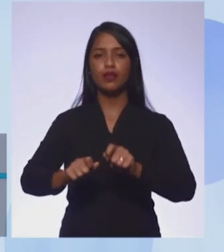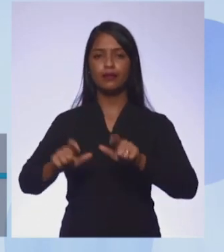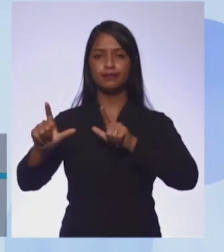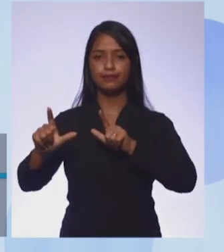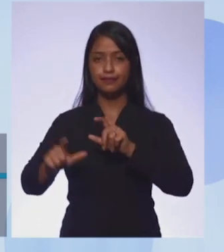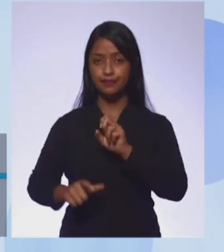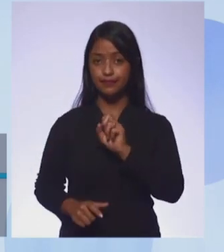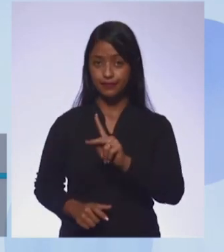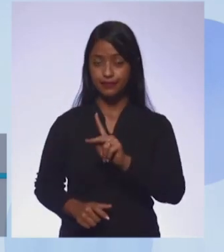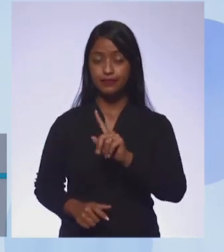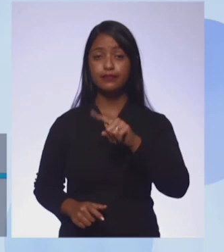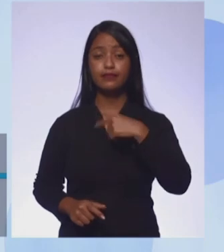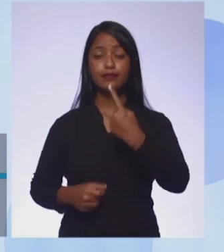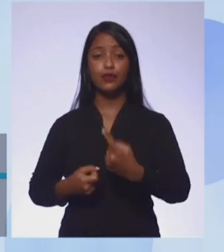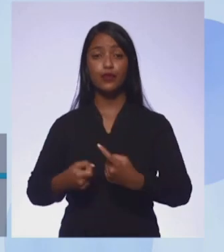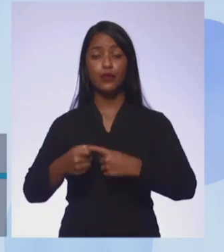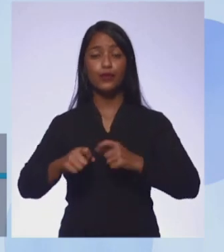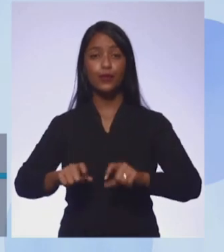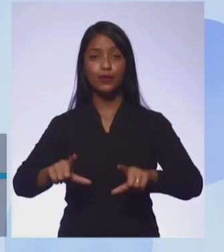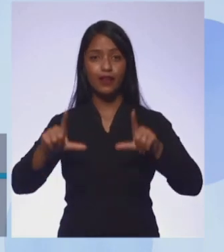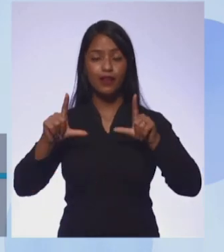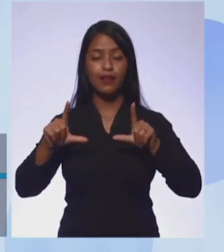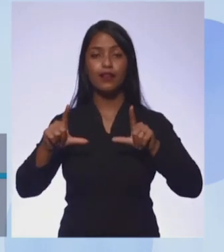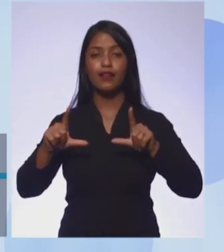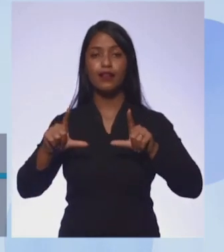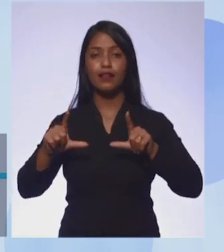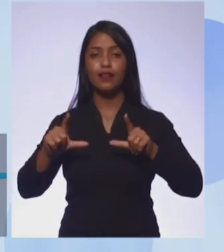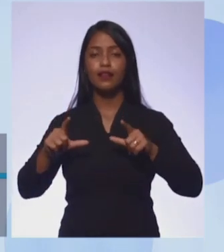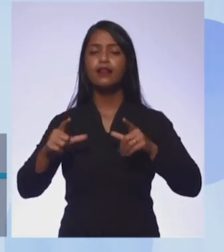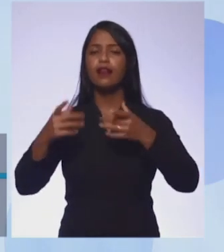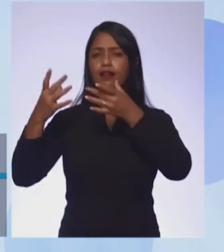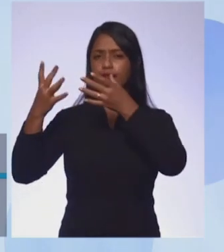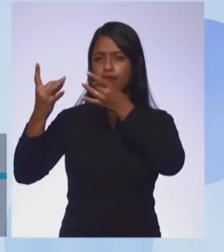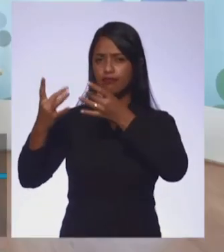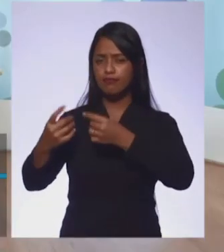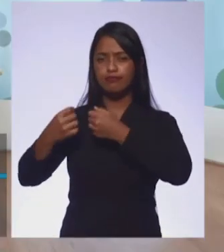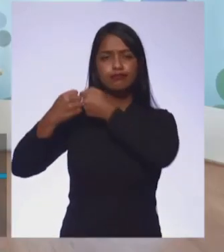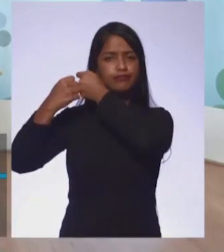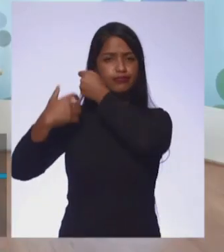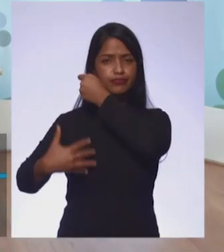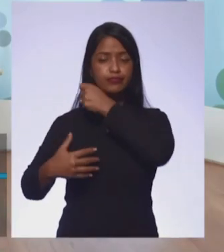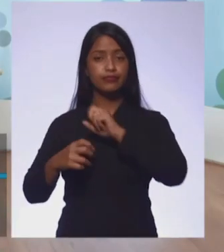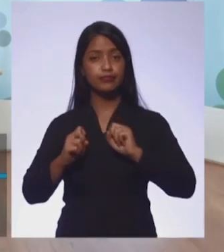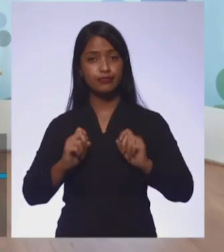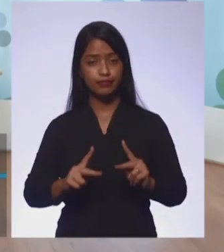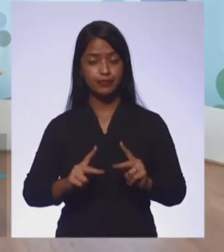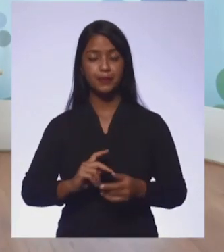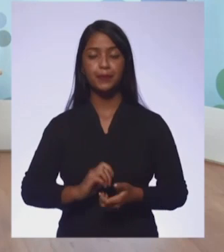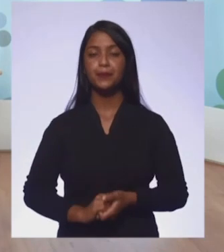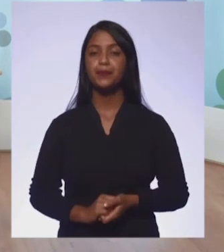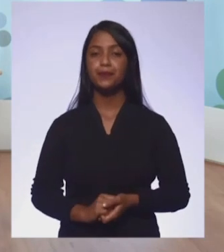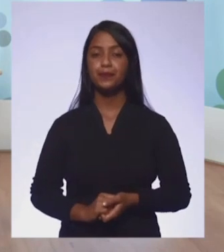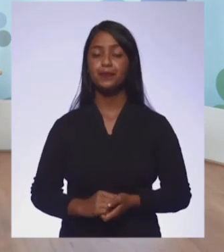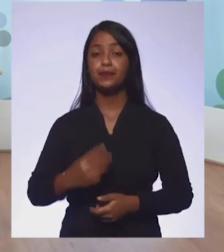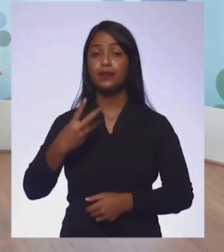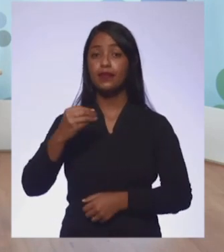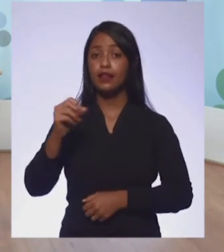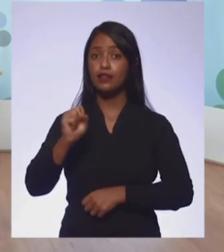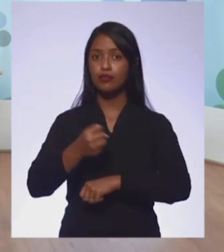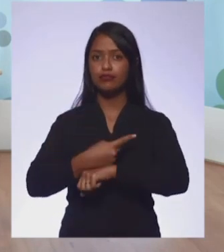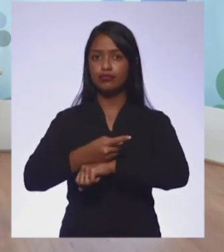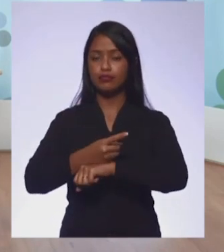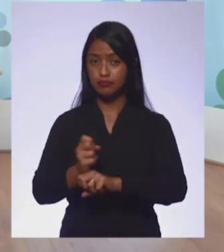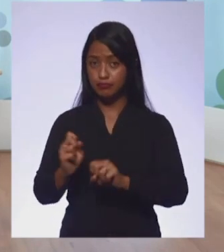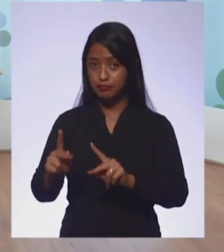Tá? Depois, quando retomar, a gente até faz uma descrição, tá bom? Para a gente ir de uma vez. Okay. Então, vamos lá. A cada 30 segundos, tudo